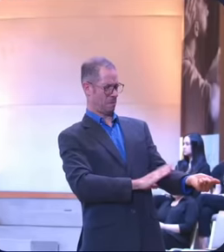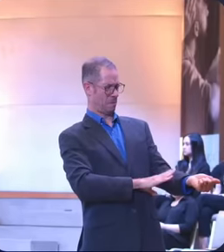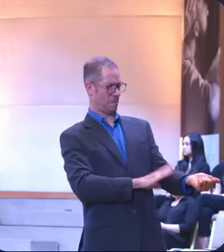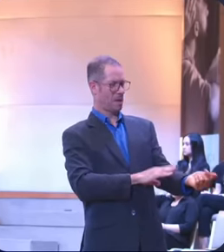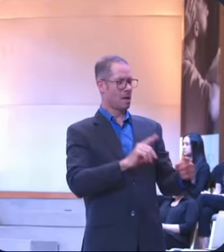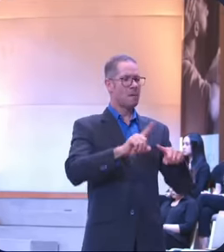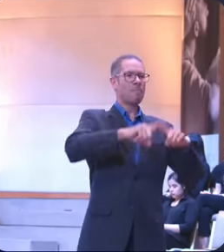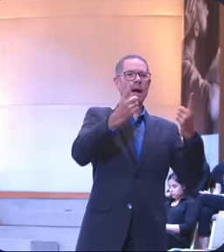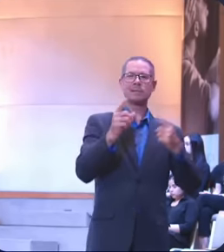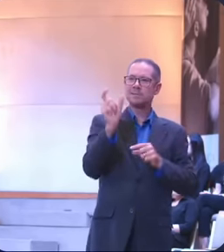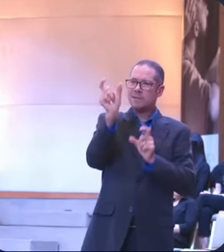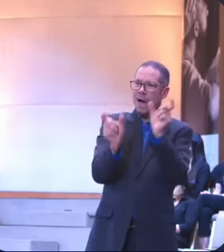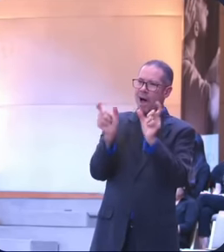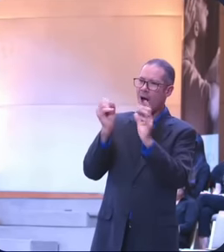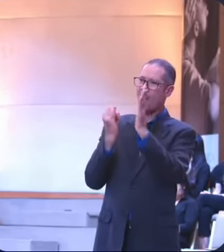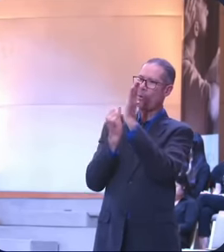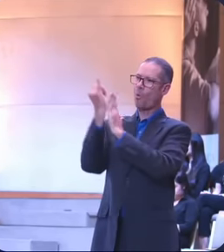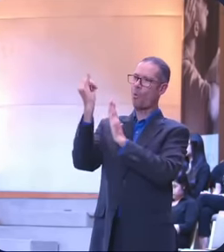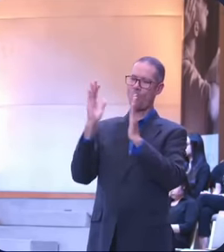alguém orando por ele.